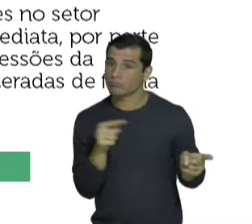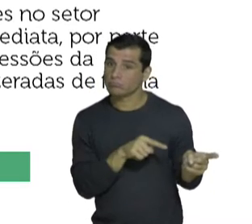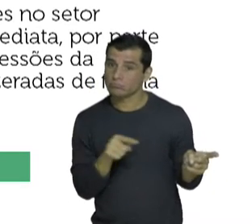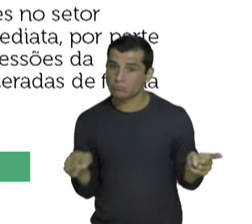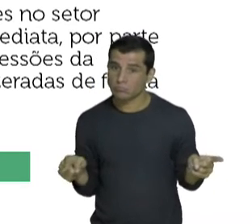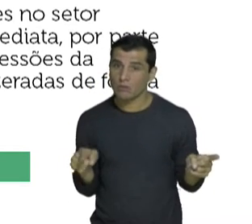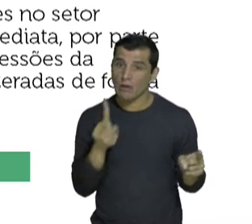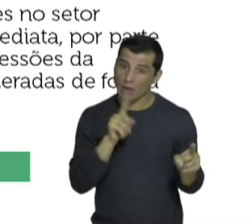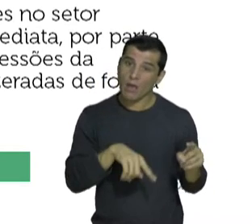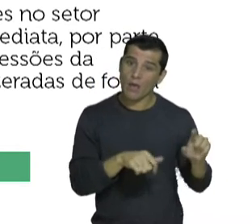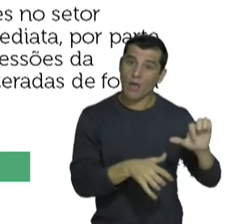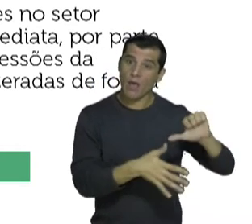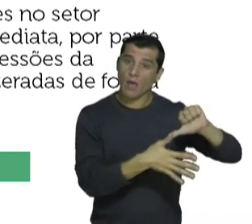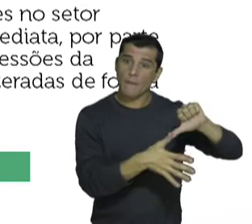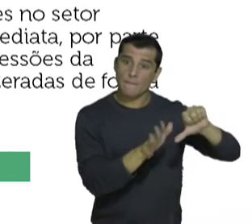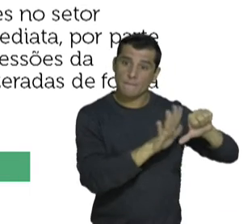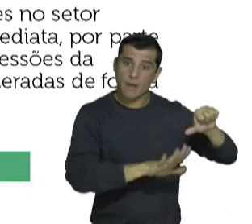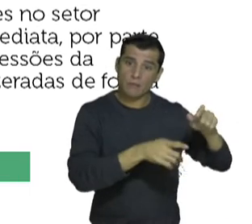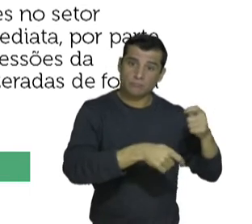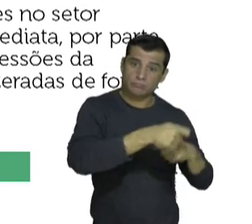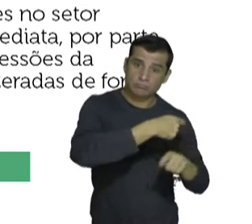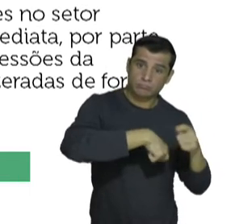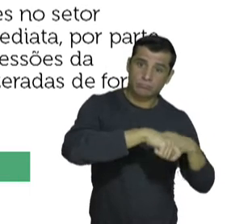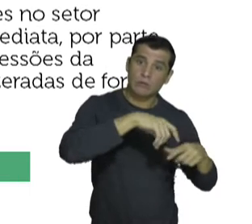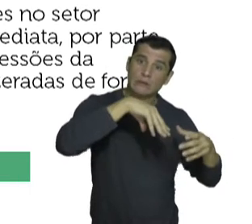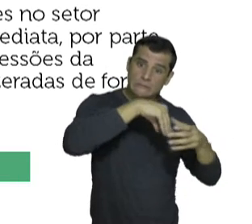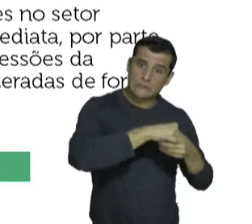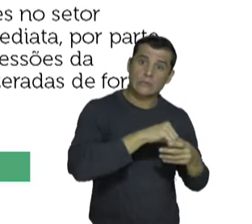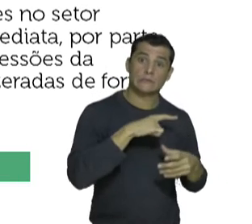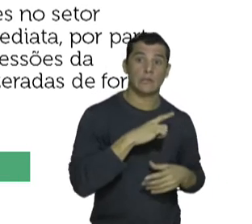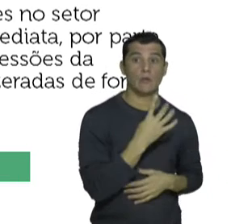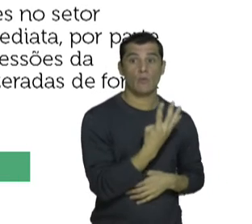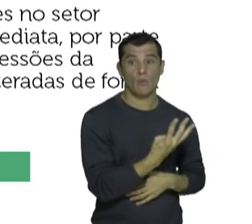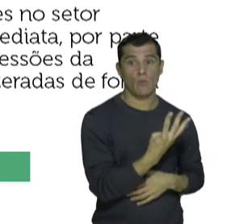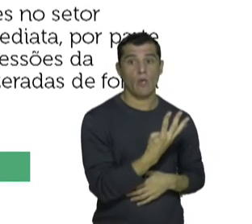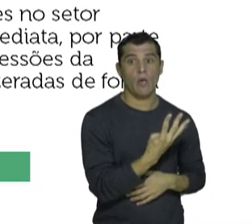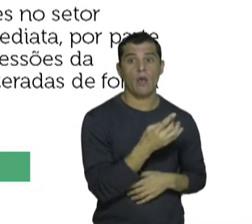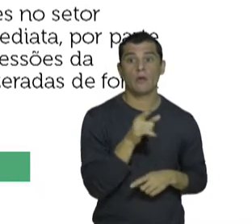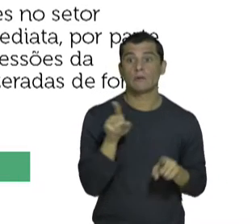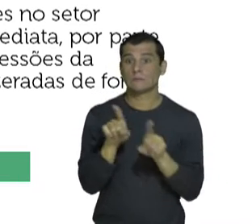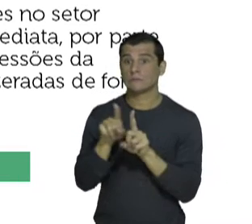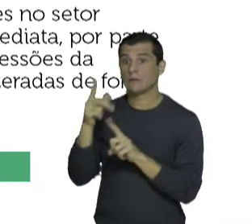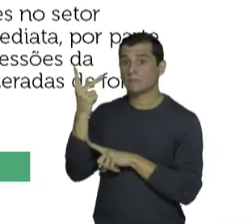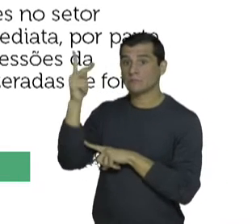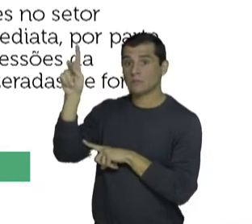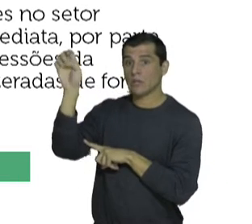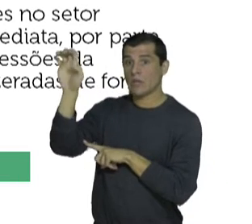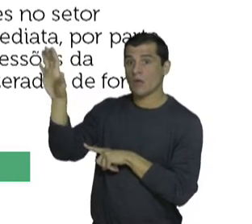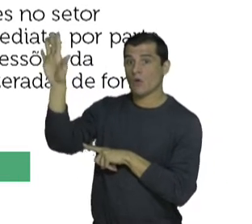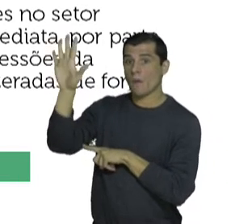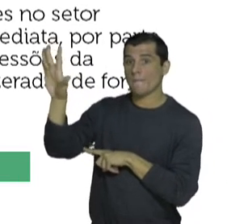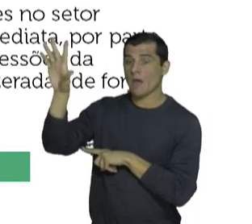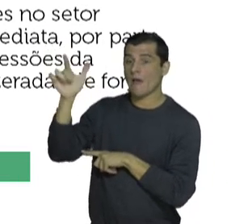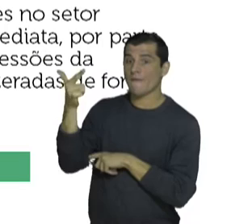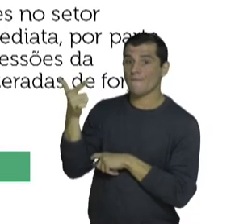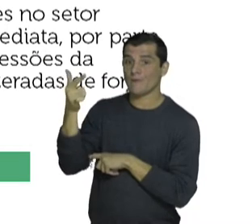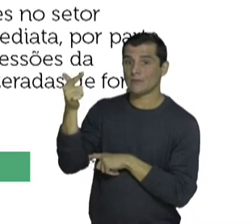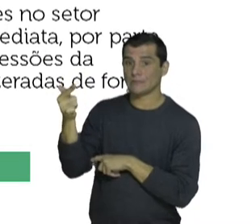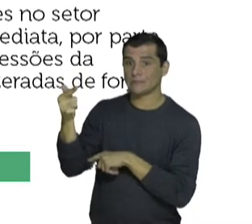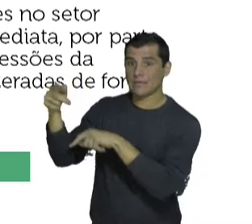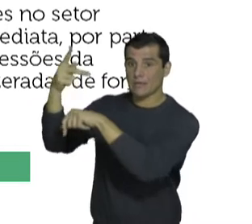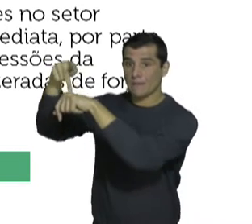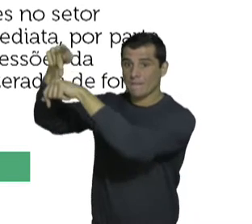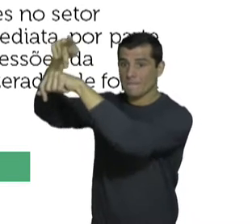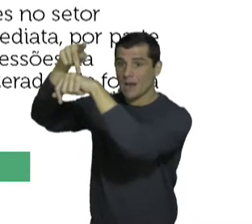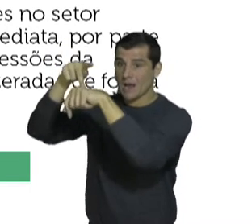Mercosul que são quatro estamos falando de 27 países na União Europeia E